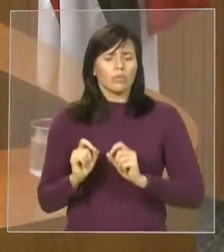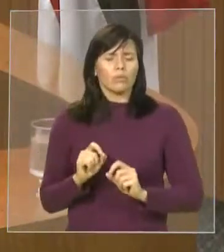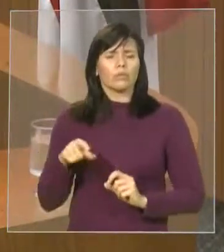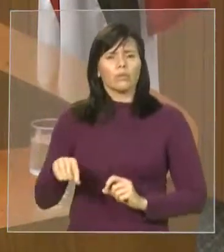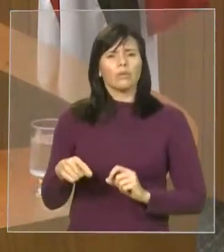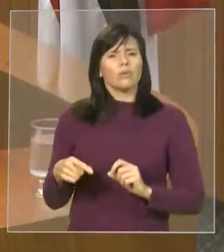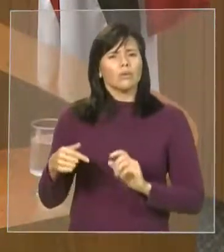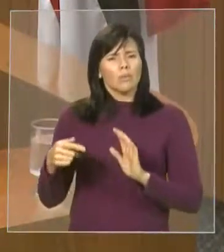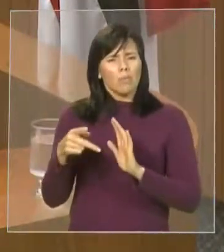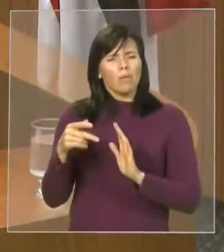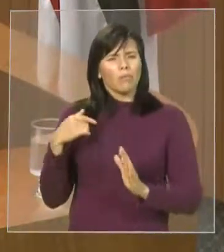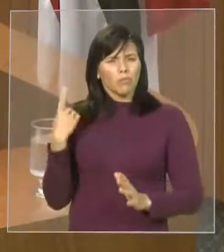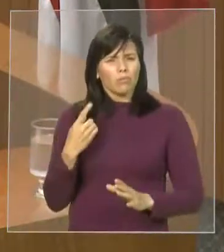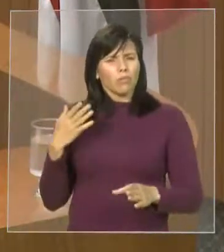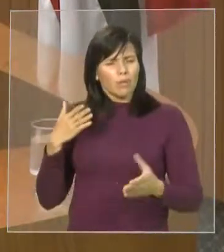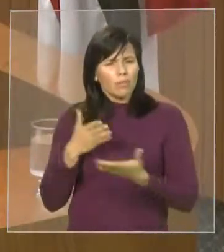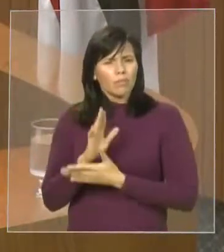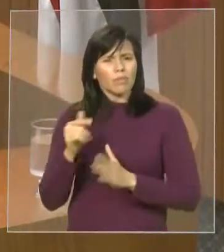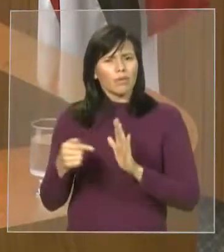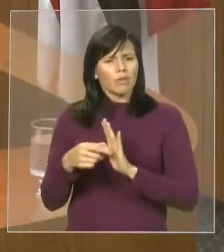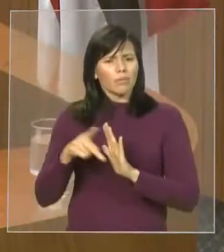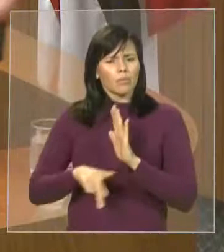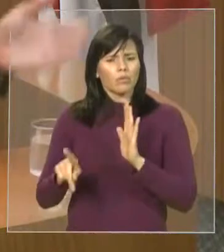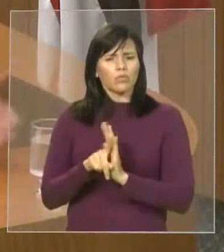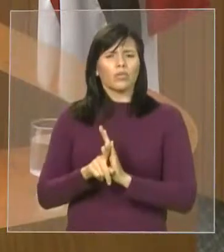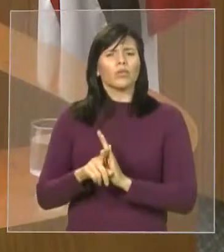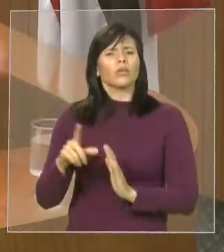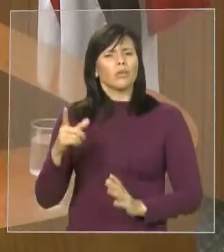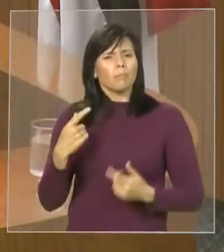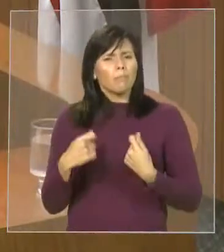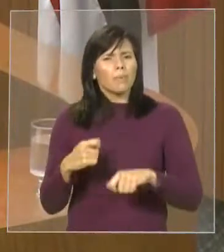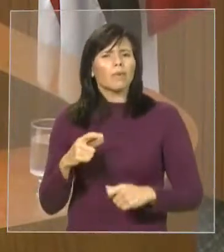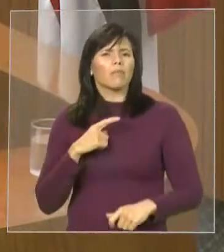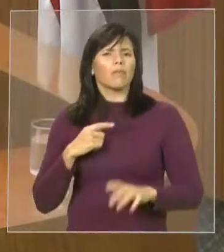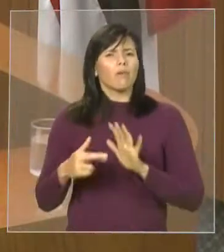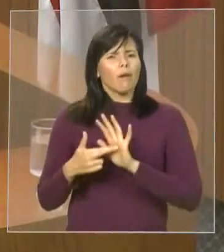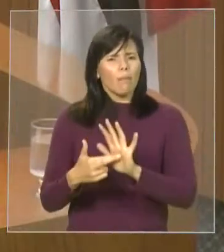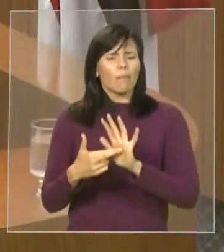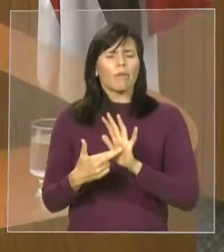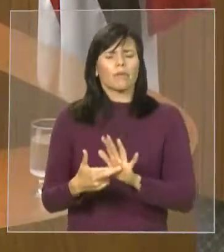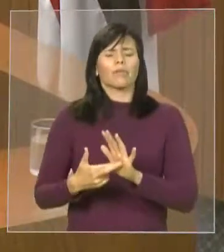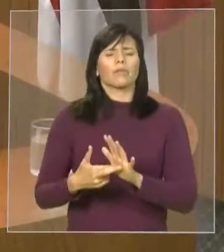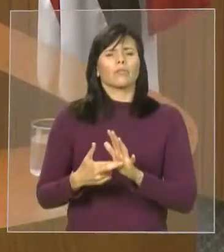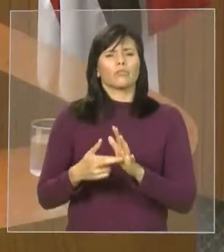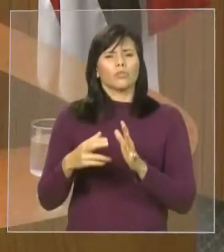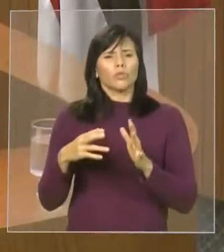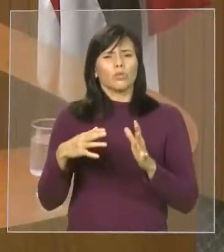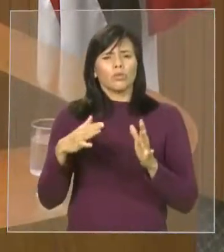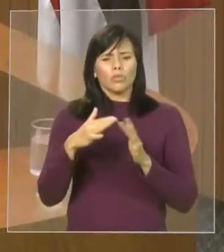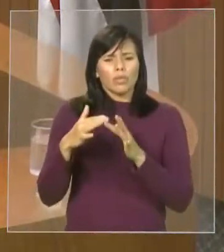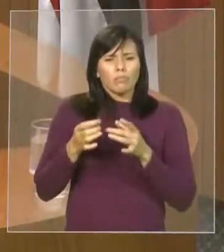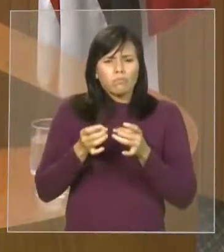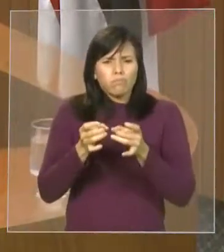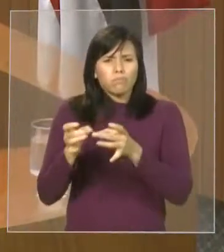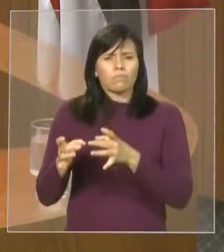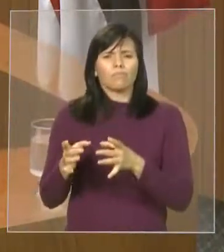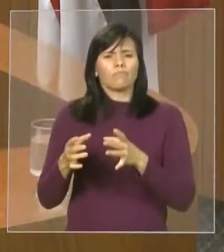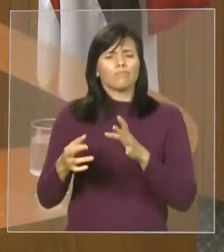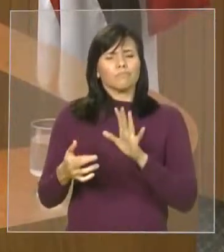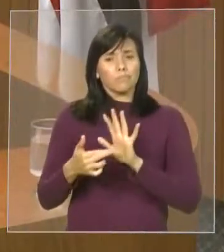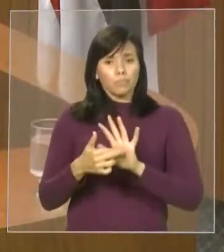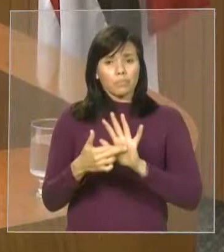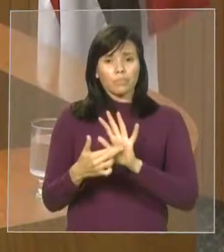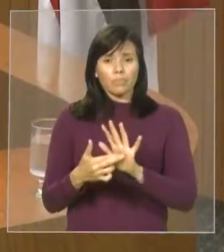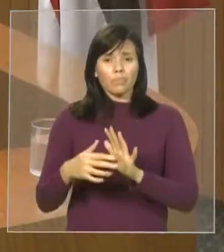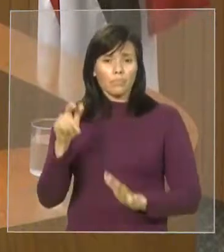Maranhão, da FIEMA, da Associação dos Atacadistas, dos representantes dos comerciantes, para poder pelo menos saber do que